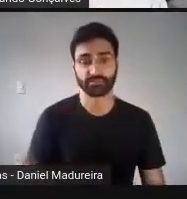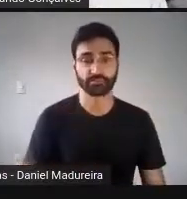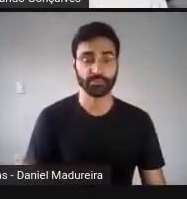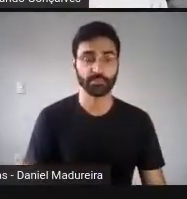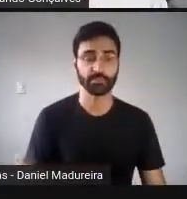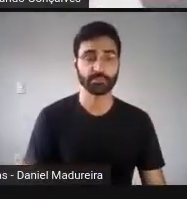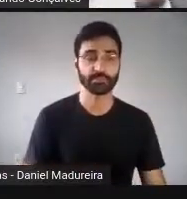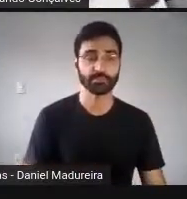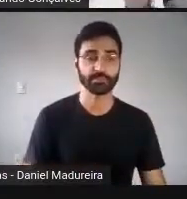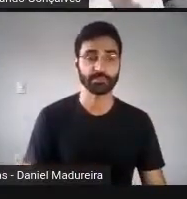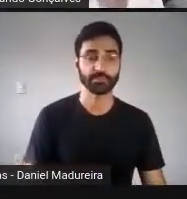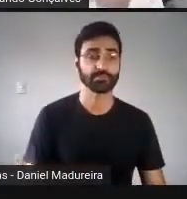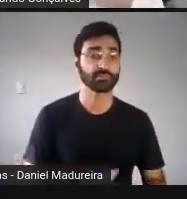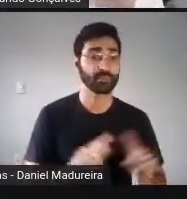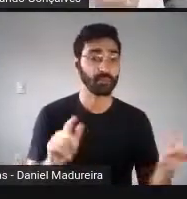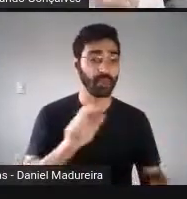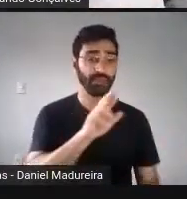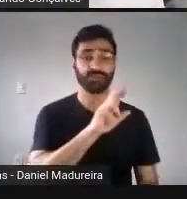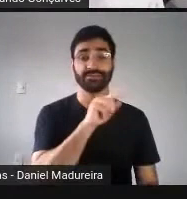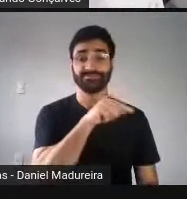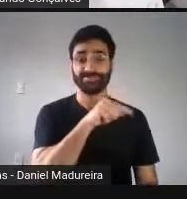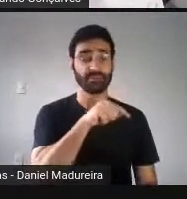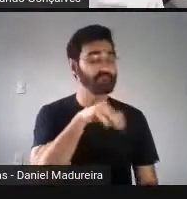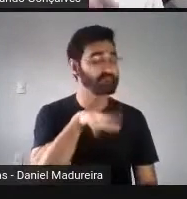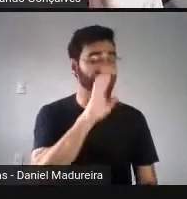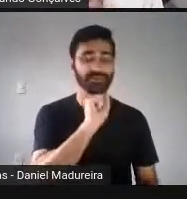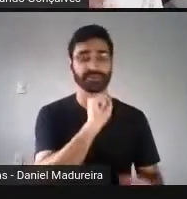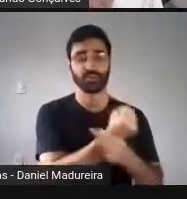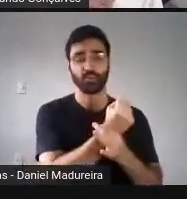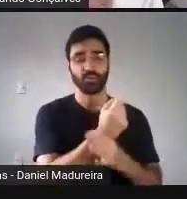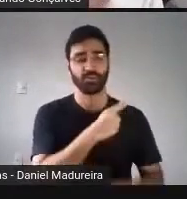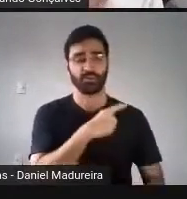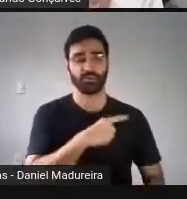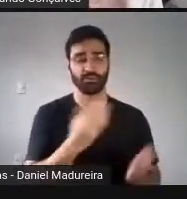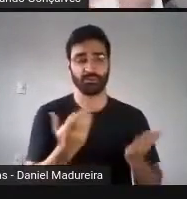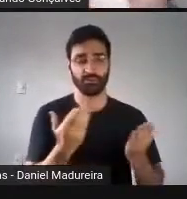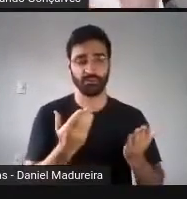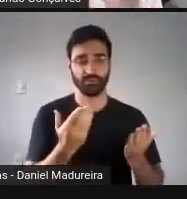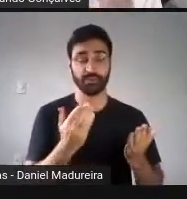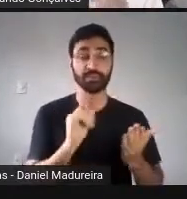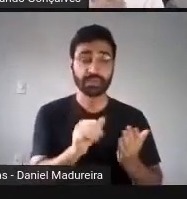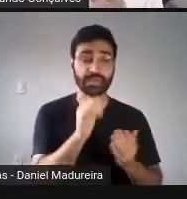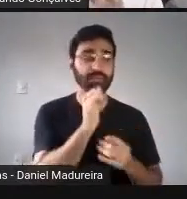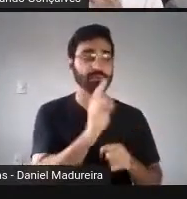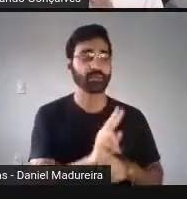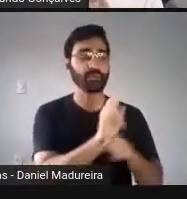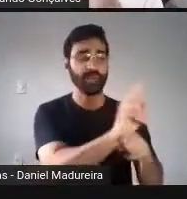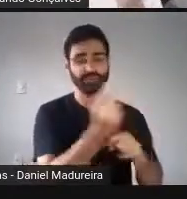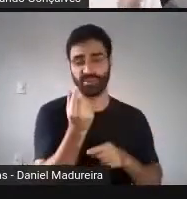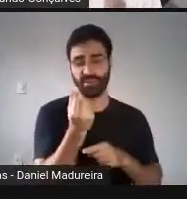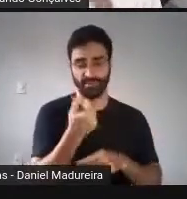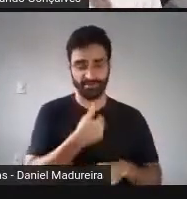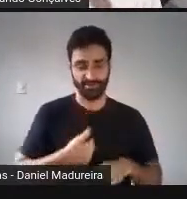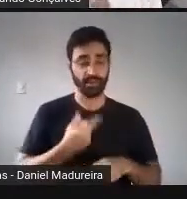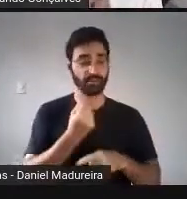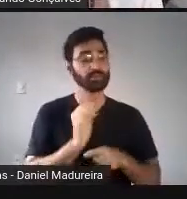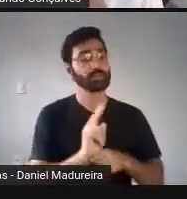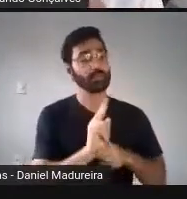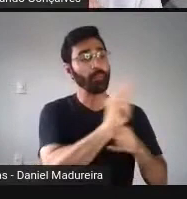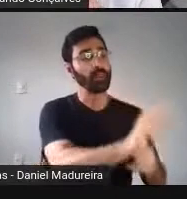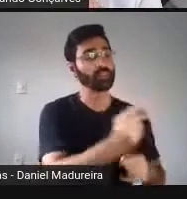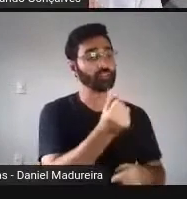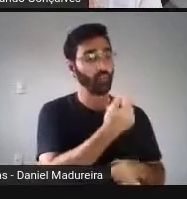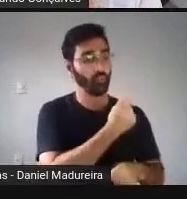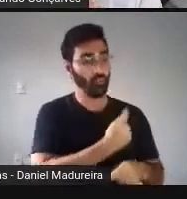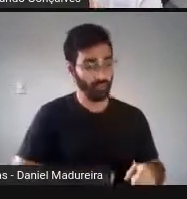que ele é o título mais seguro que existe no mercado hoje, tá? Então, se emprestar para o governo, embora a gente tenha aquelas ideias de calote e tal, mas é o